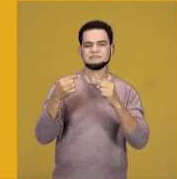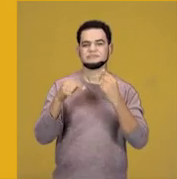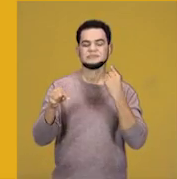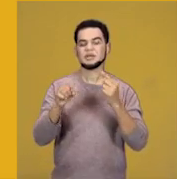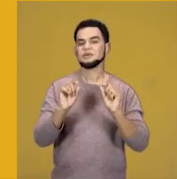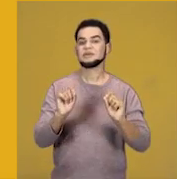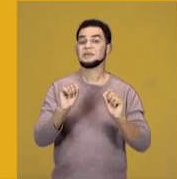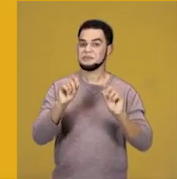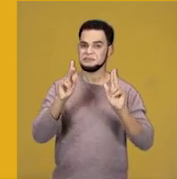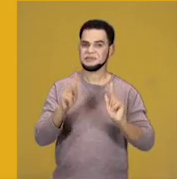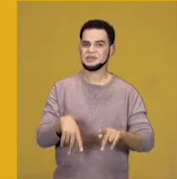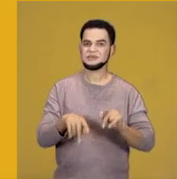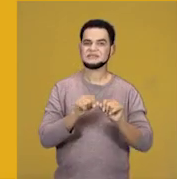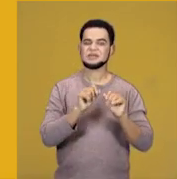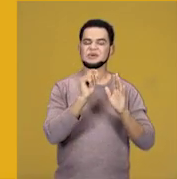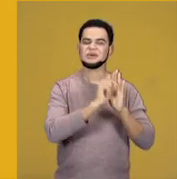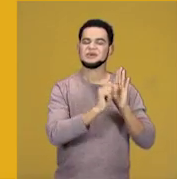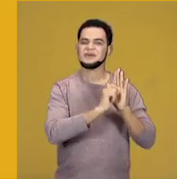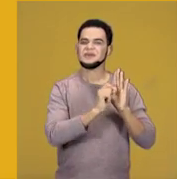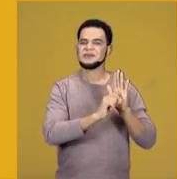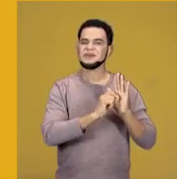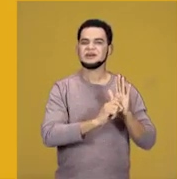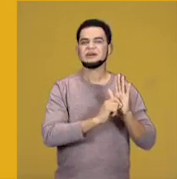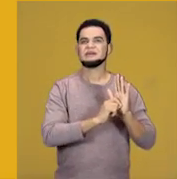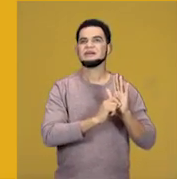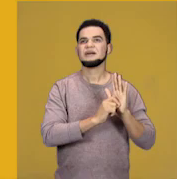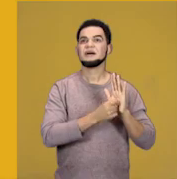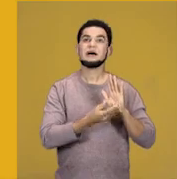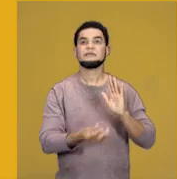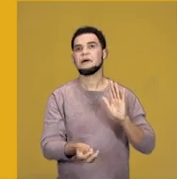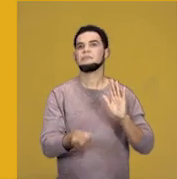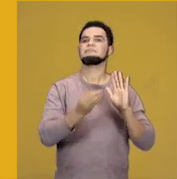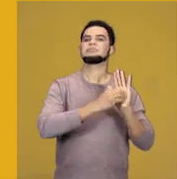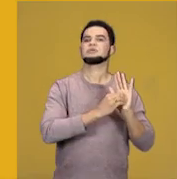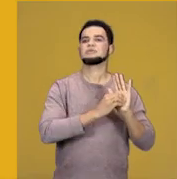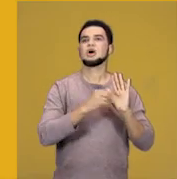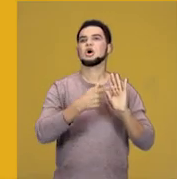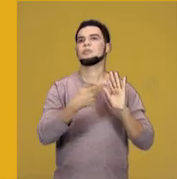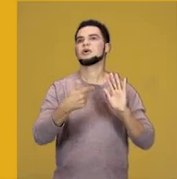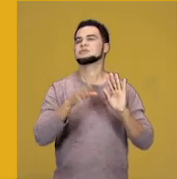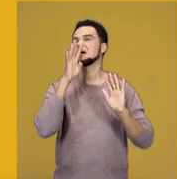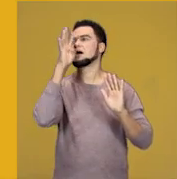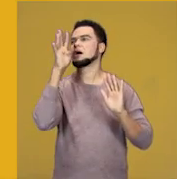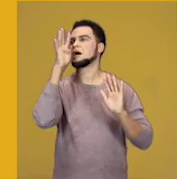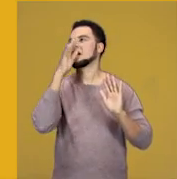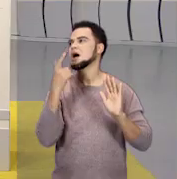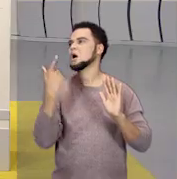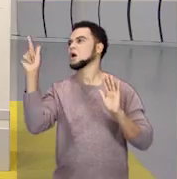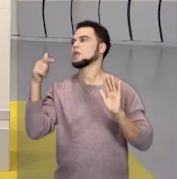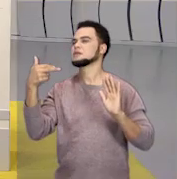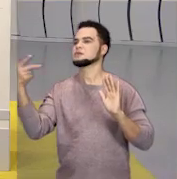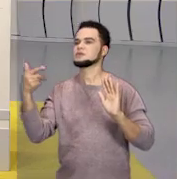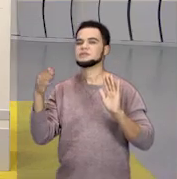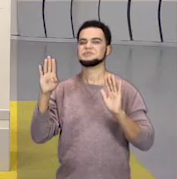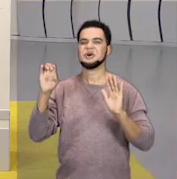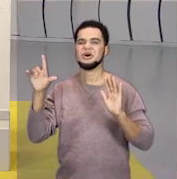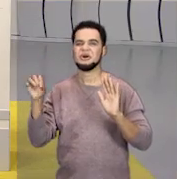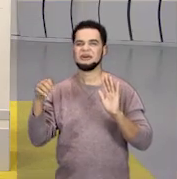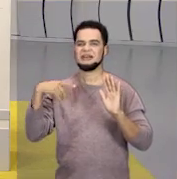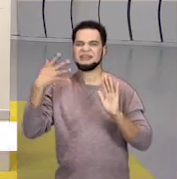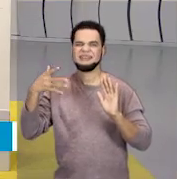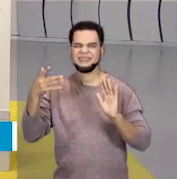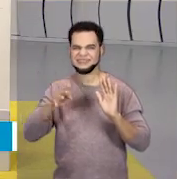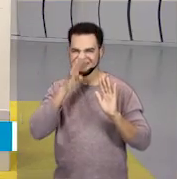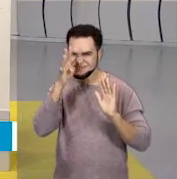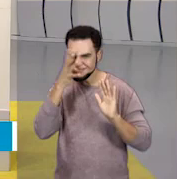está fazendo redação e do nada coloca lá um hino do time que ele torce. Do nada põe uma receita de bolo. Aí considera-se